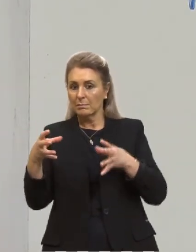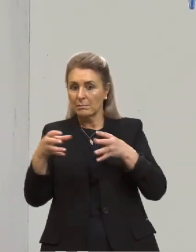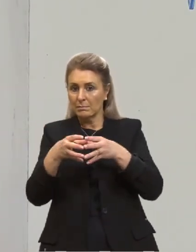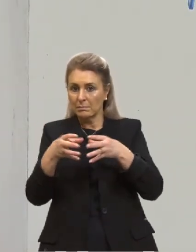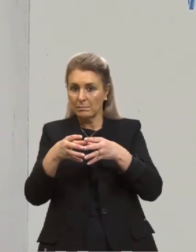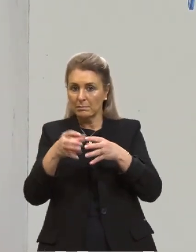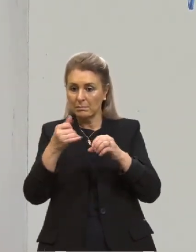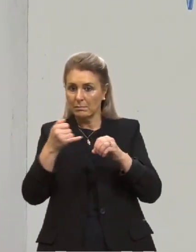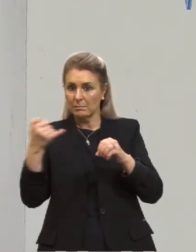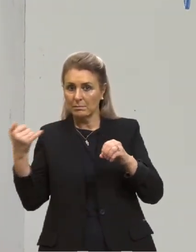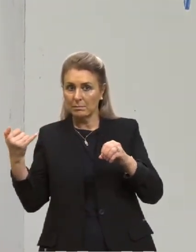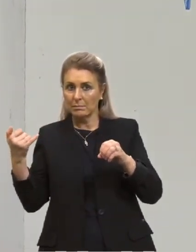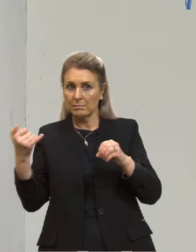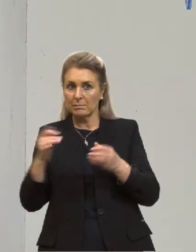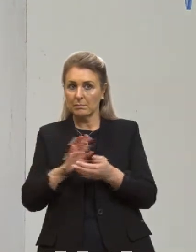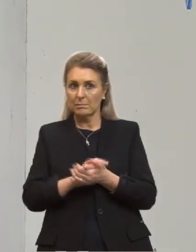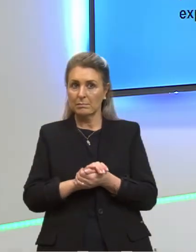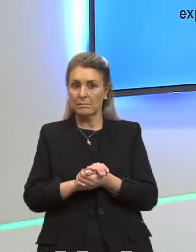certo?